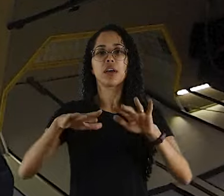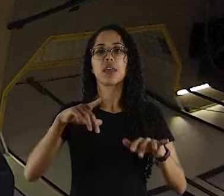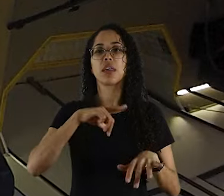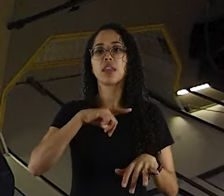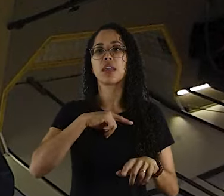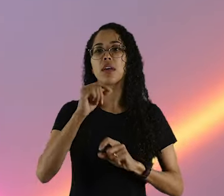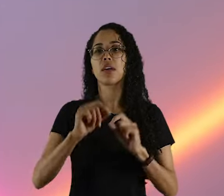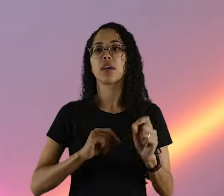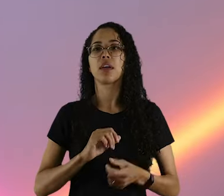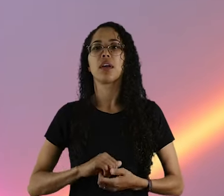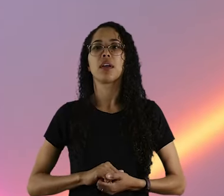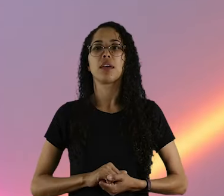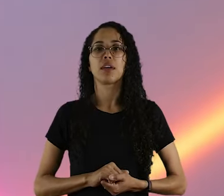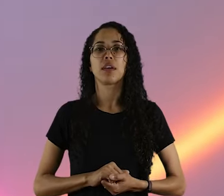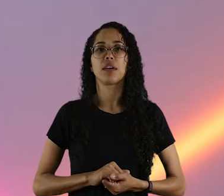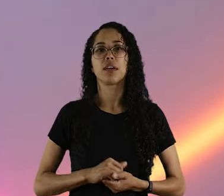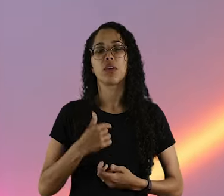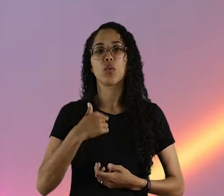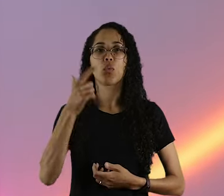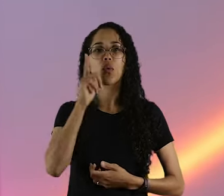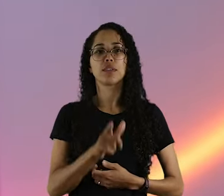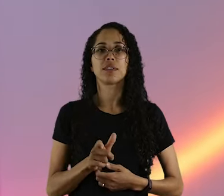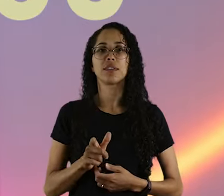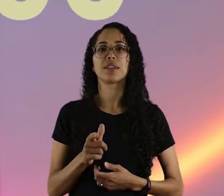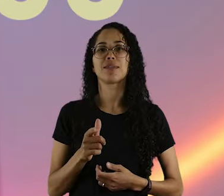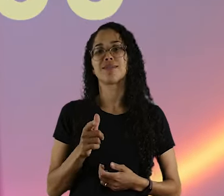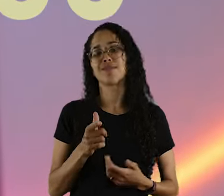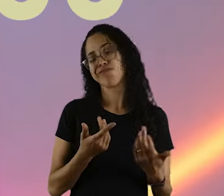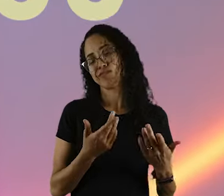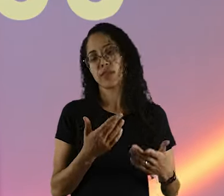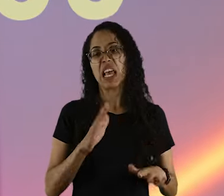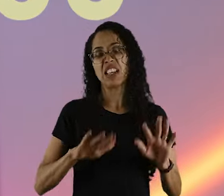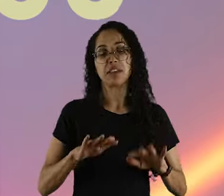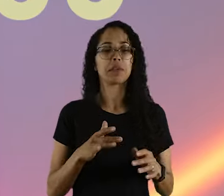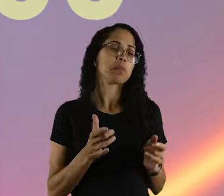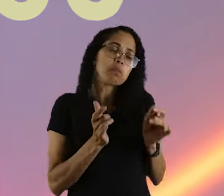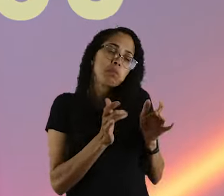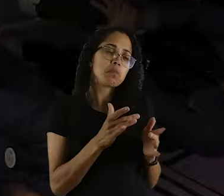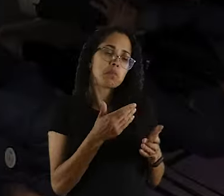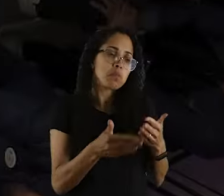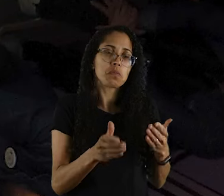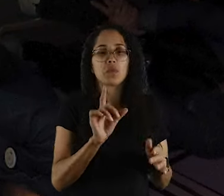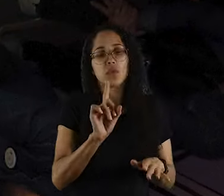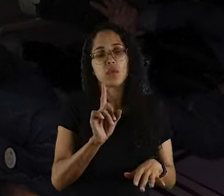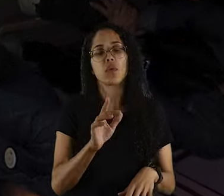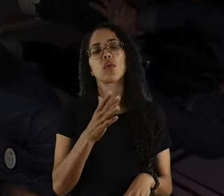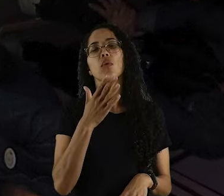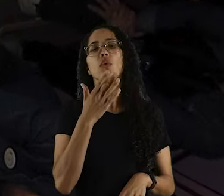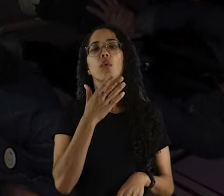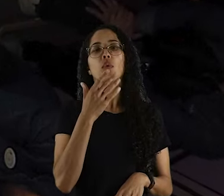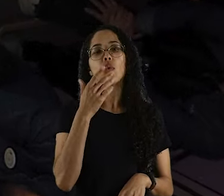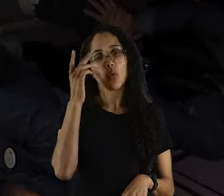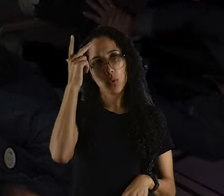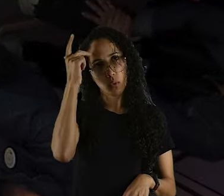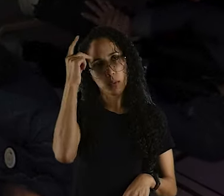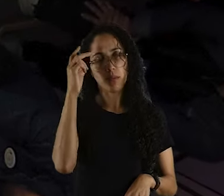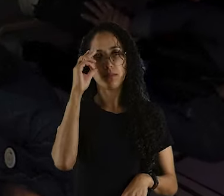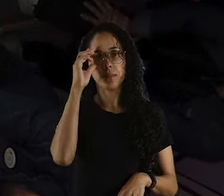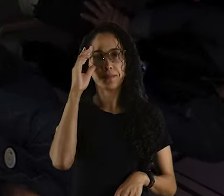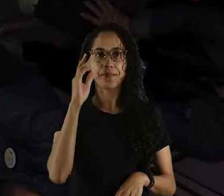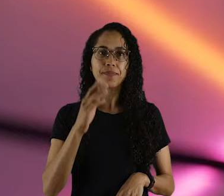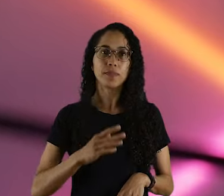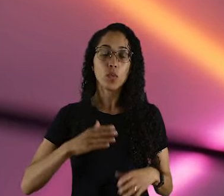entendo direito, que eu permito essas perdas menores. A ideia de tudo isso aqui